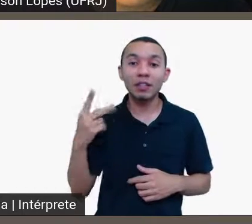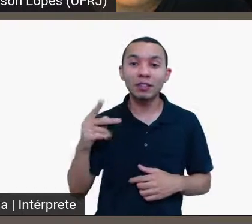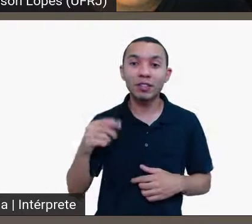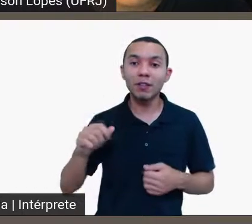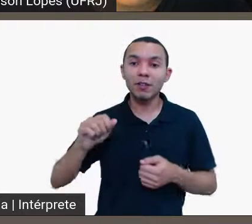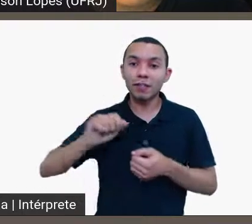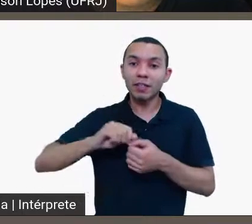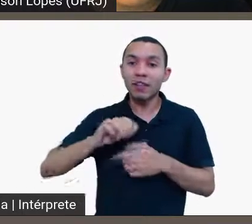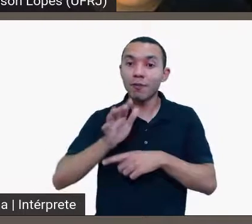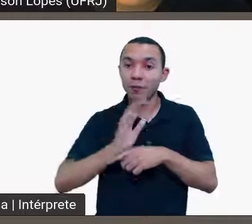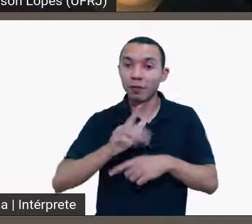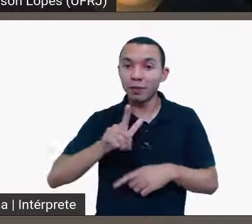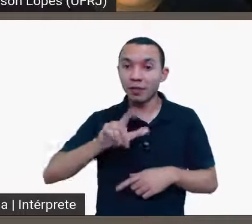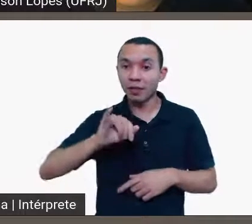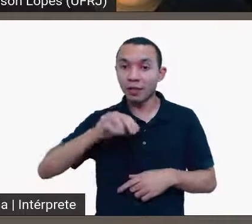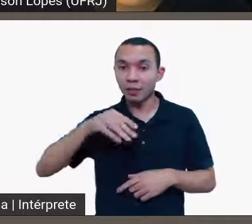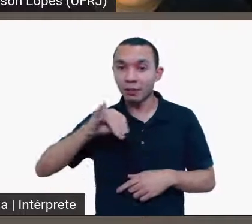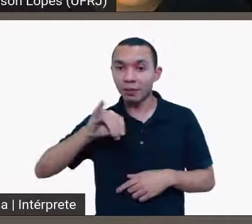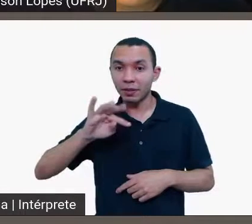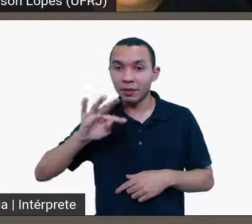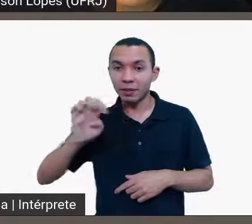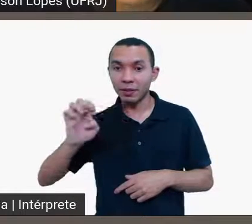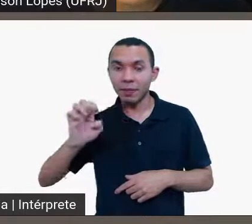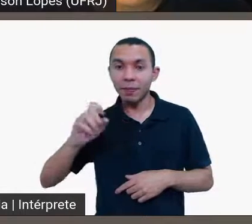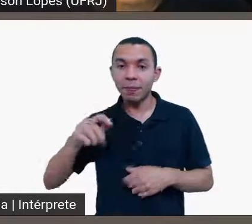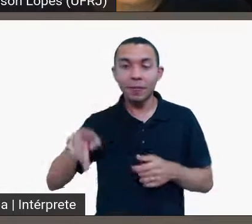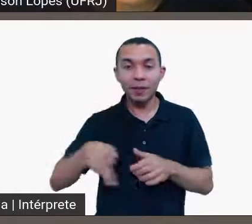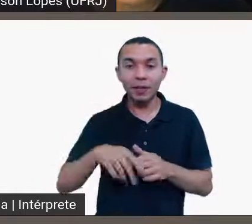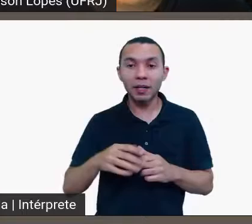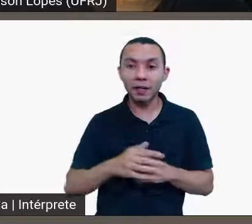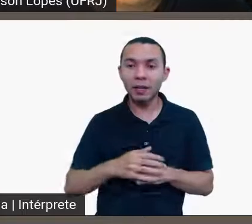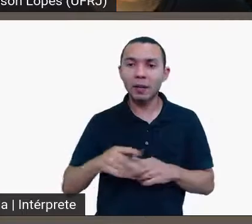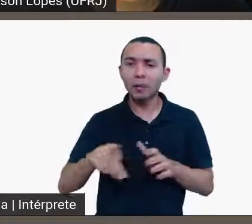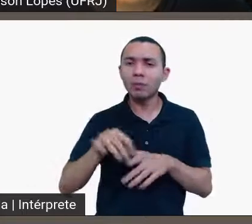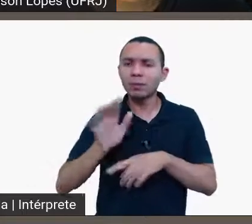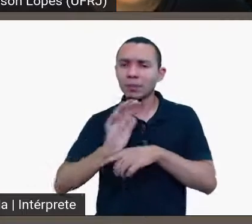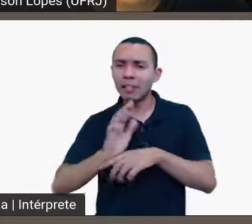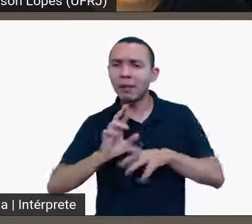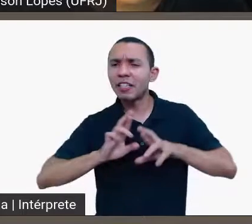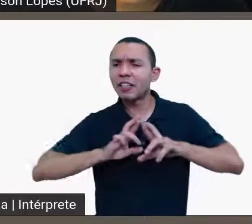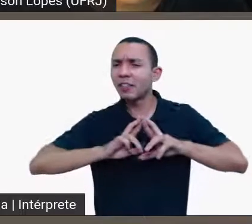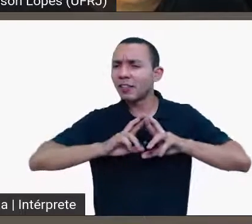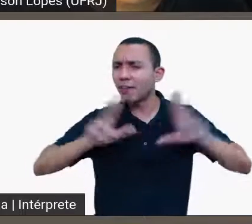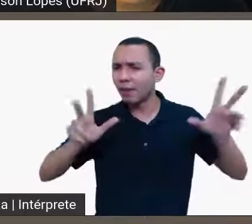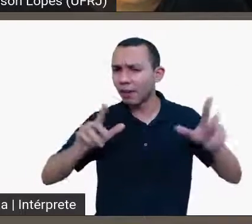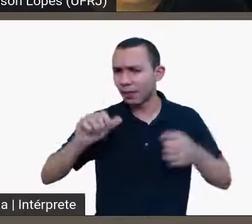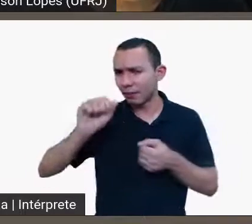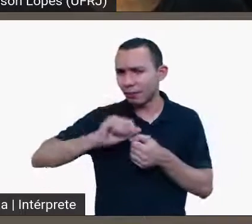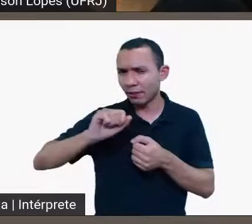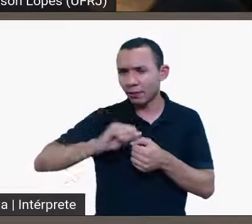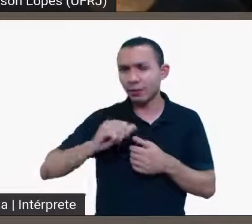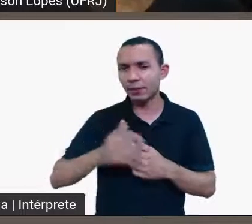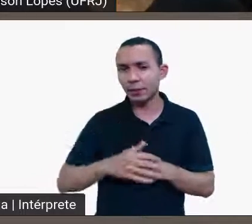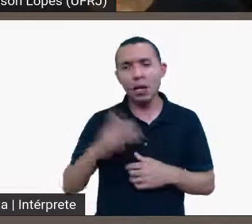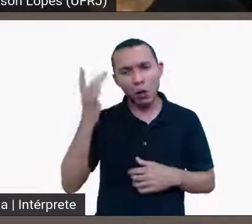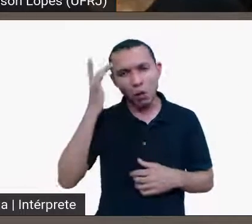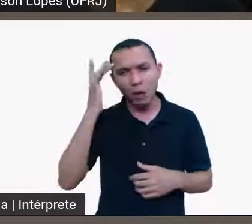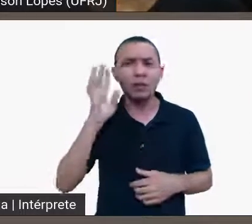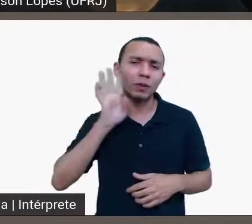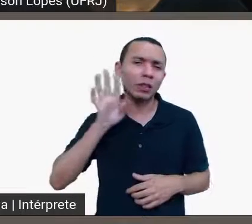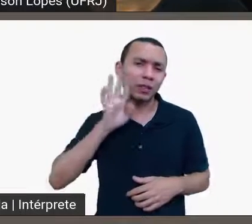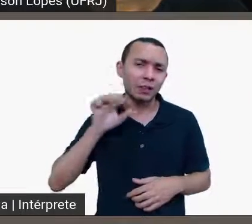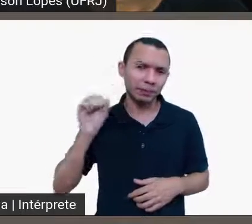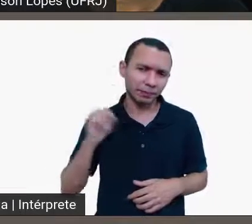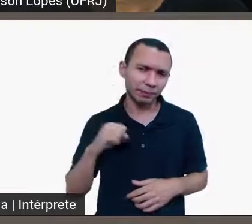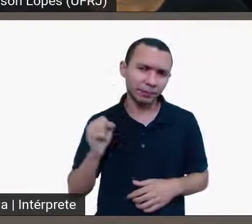com produções fora do universo do cinema, né? Eu acho que isso é bacana, assim, porque de fato também